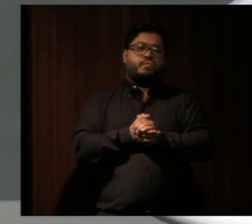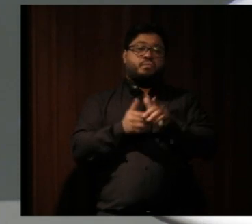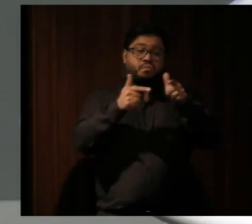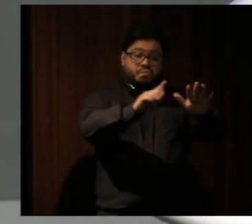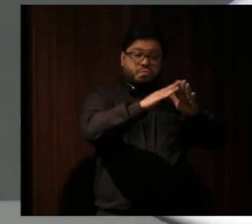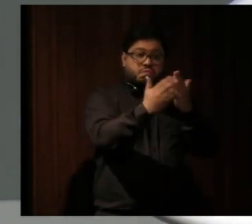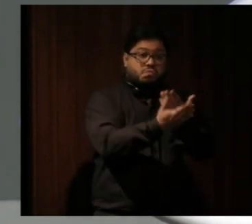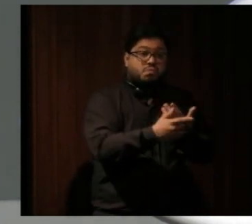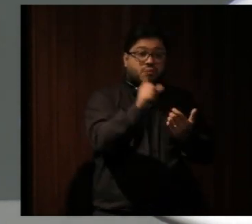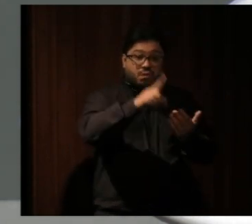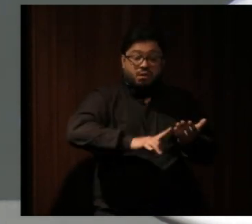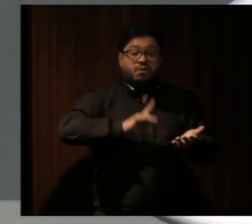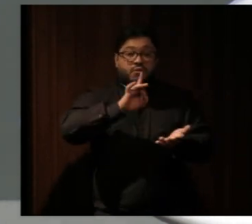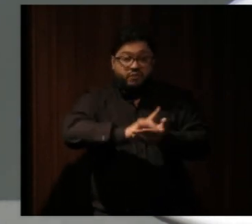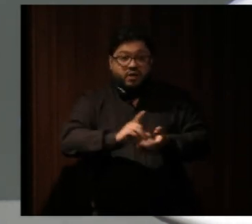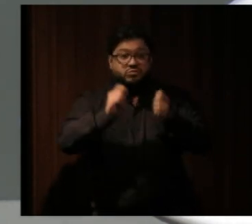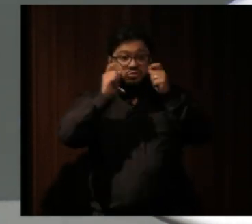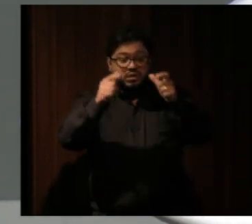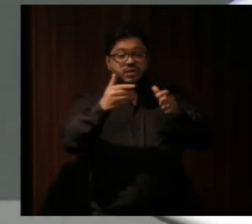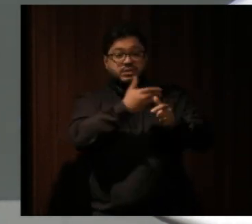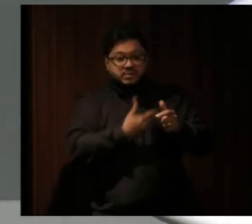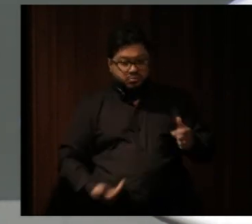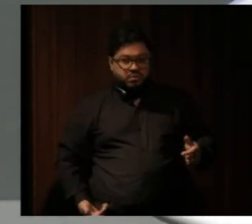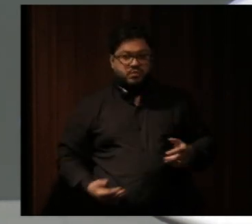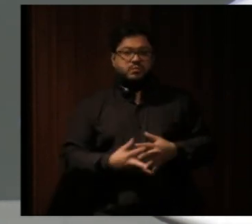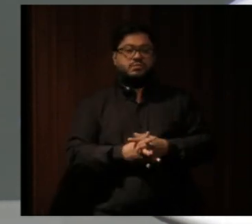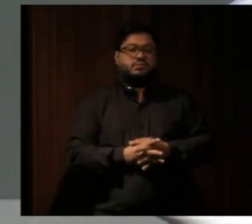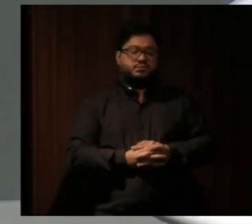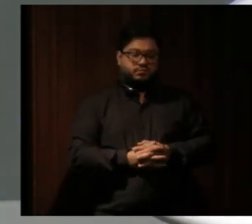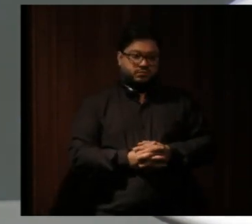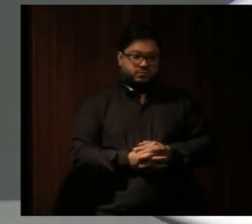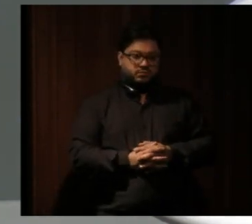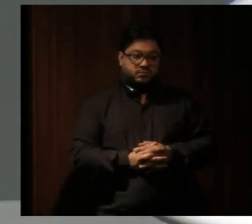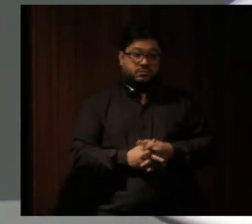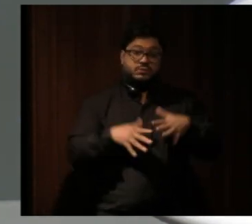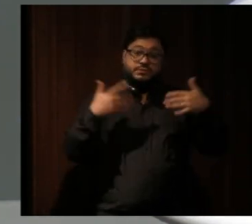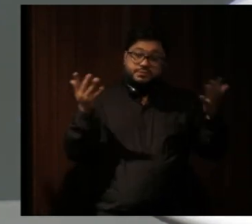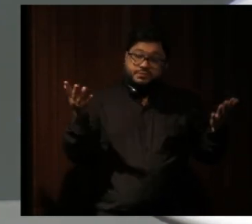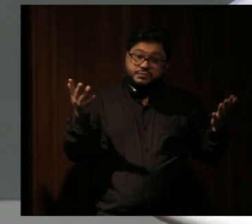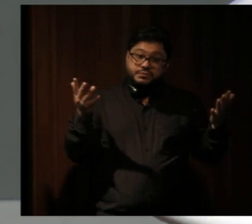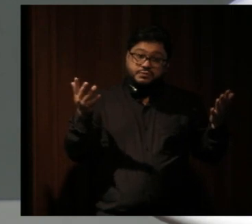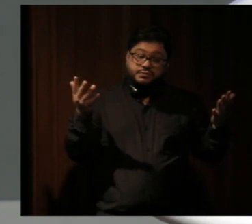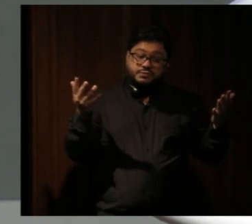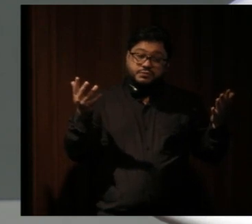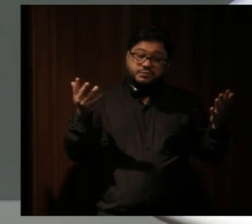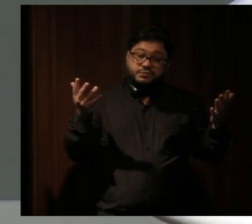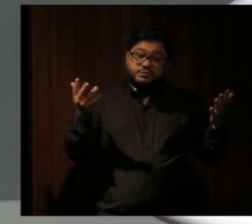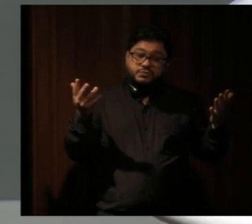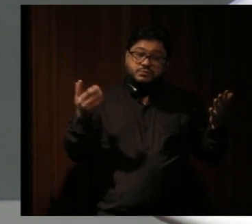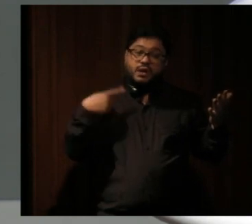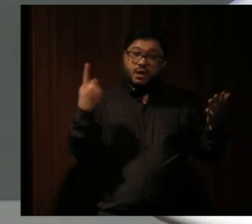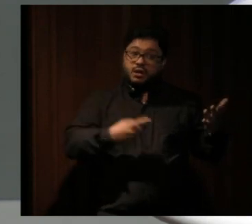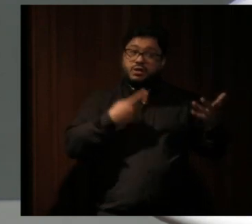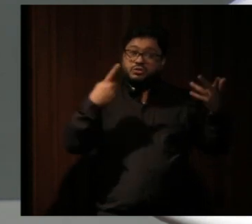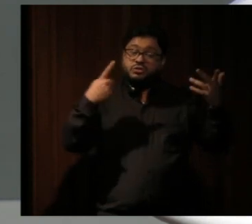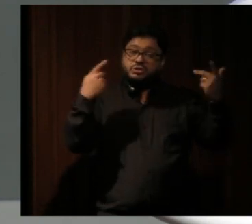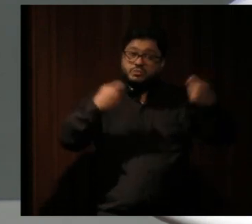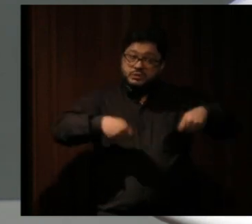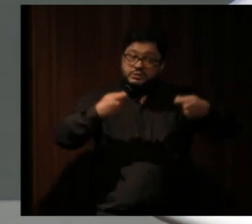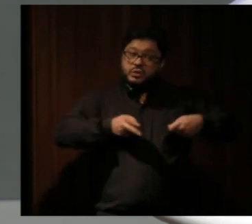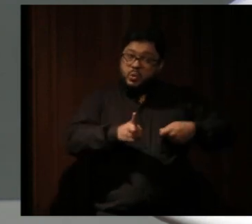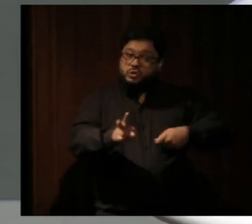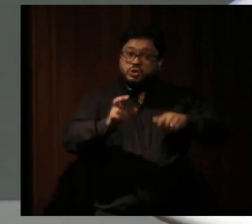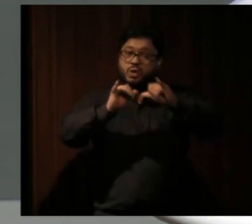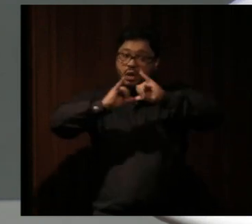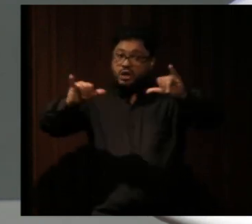escolas são fatos de interesse público né então a gente deve continuar noticiando